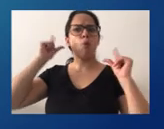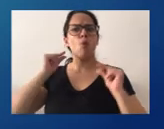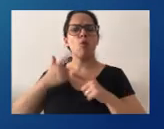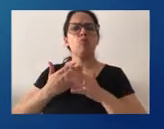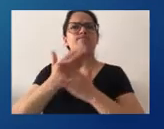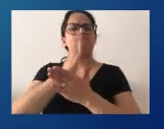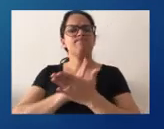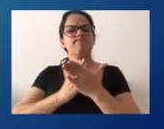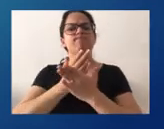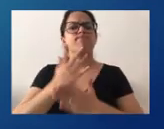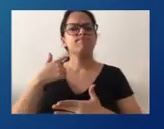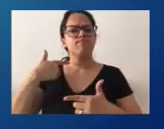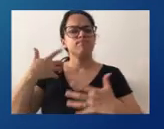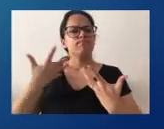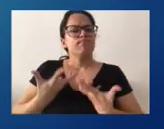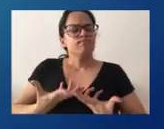fadiga.